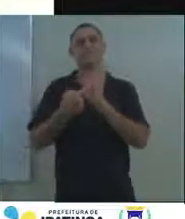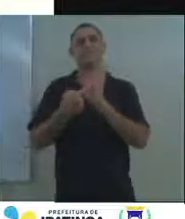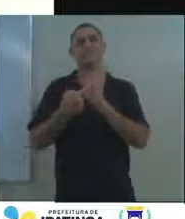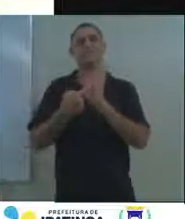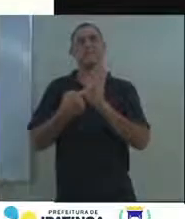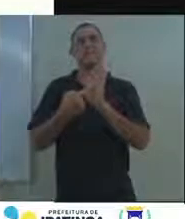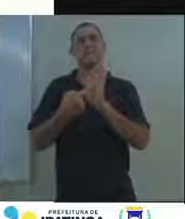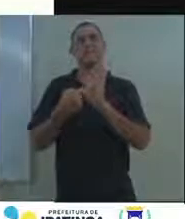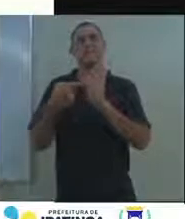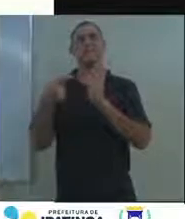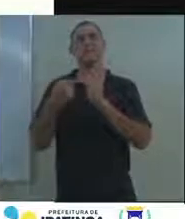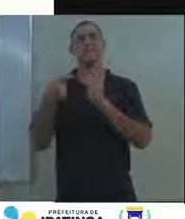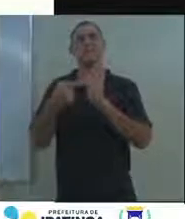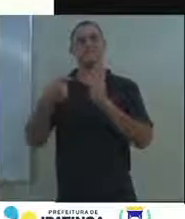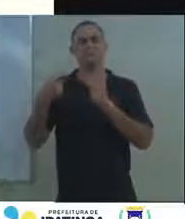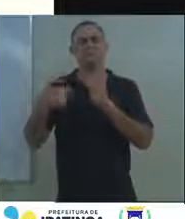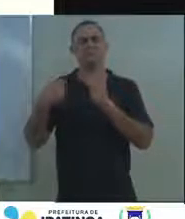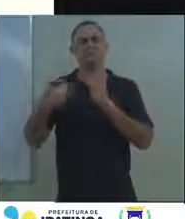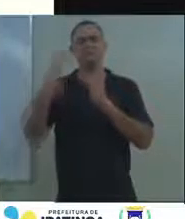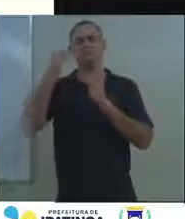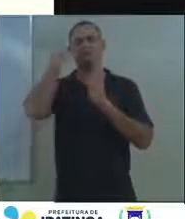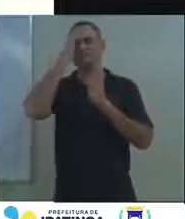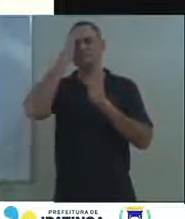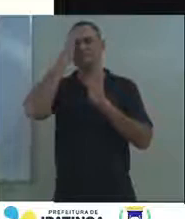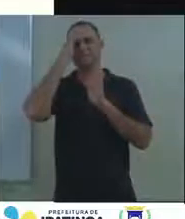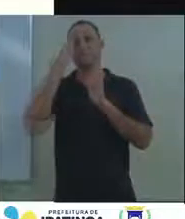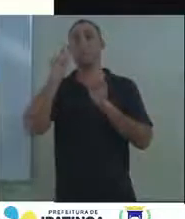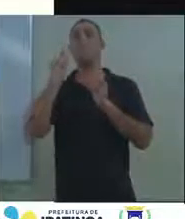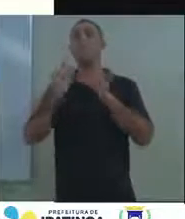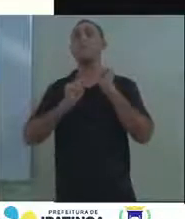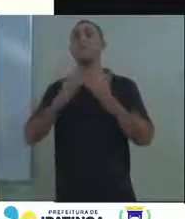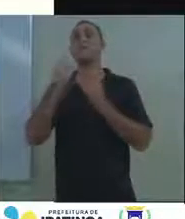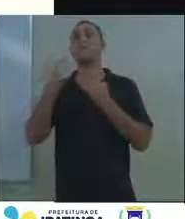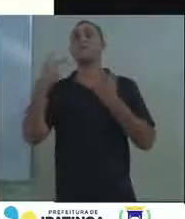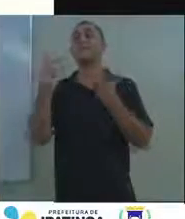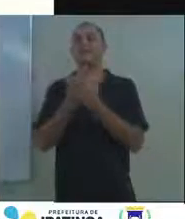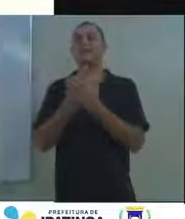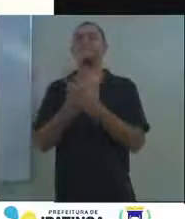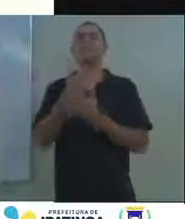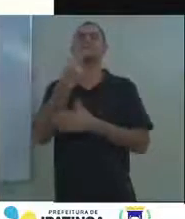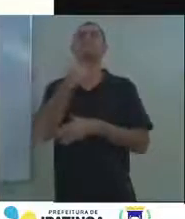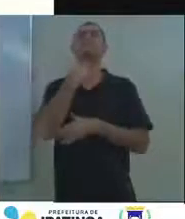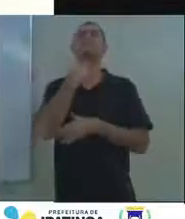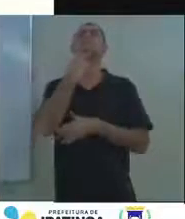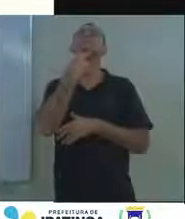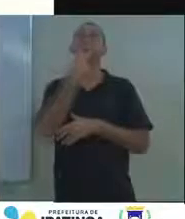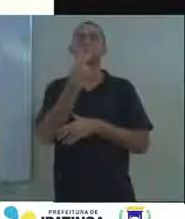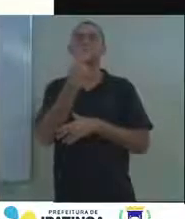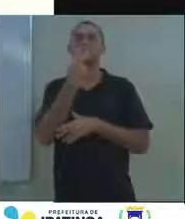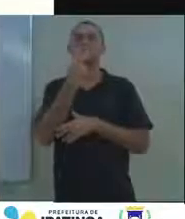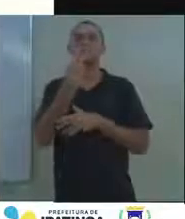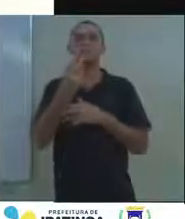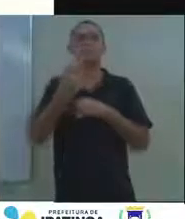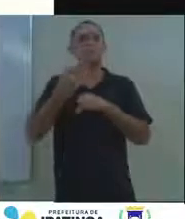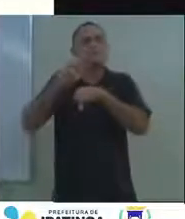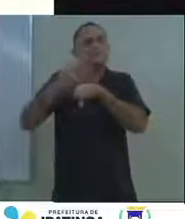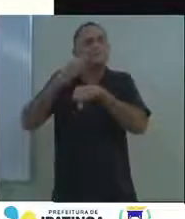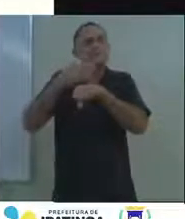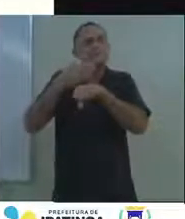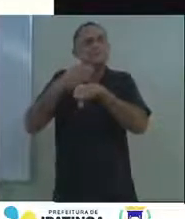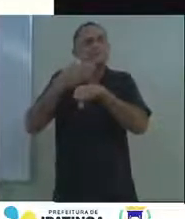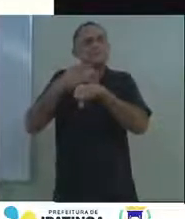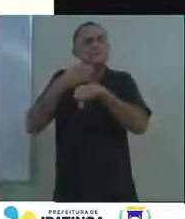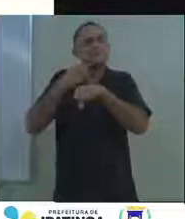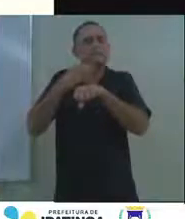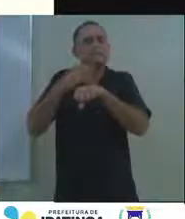gente precisa entender o que a gente faz de errado com a nossa voz, mas como fazer, e principalmente os exercícios, eu vou trazer